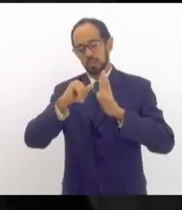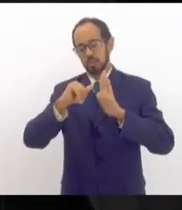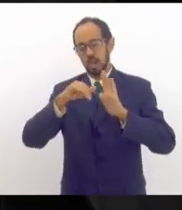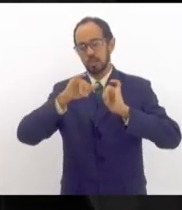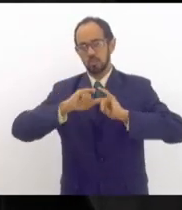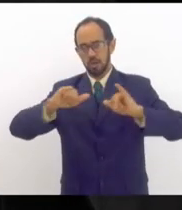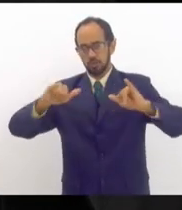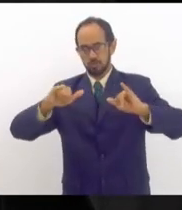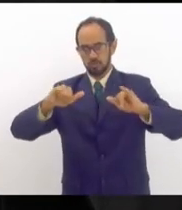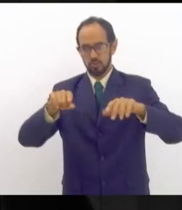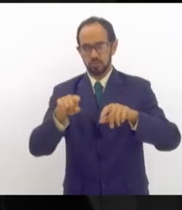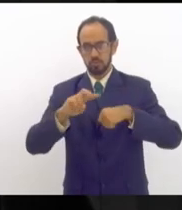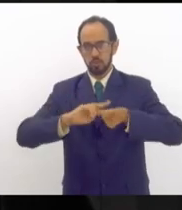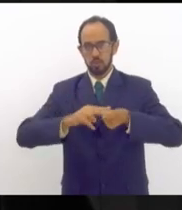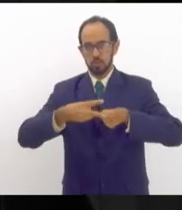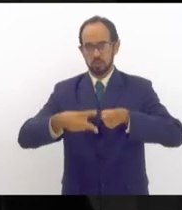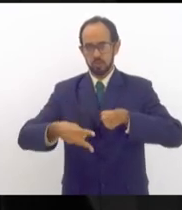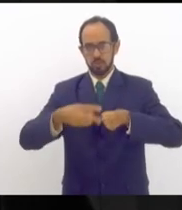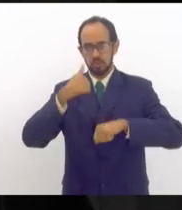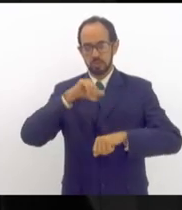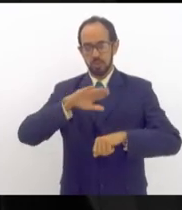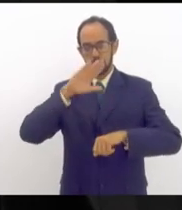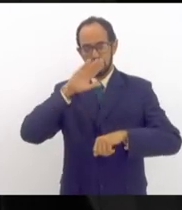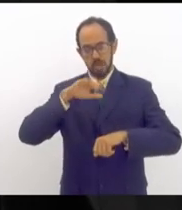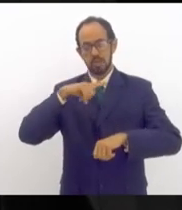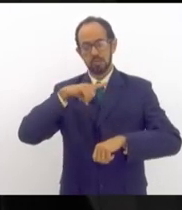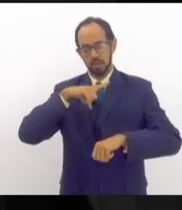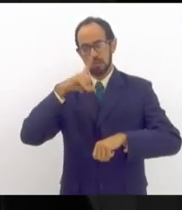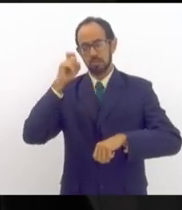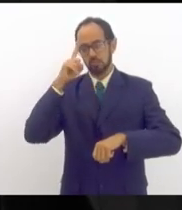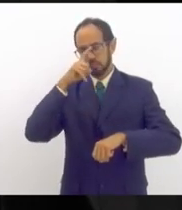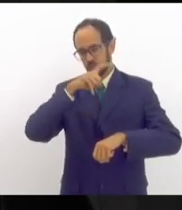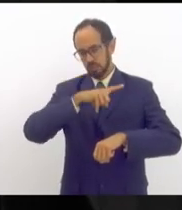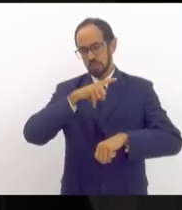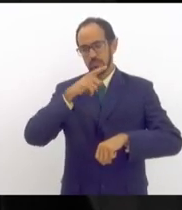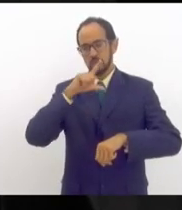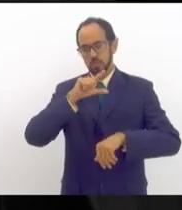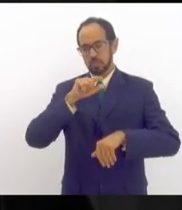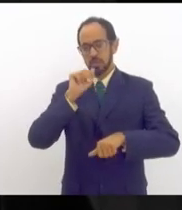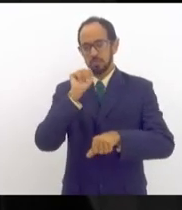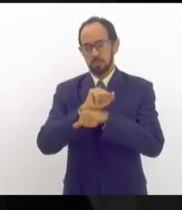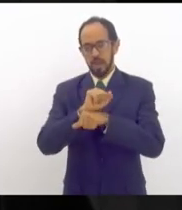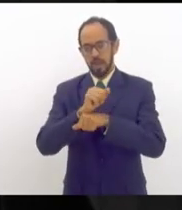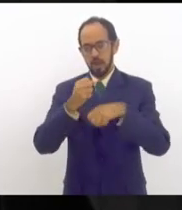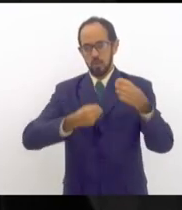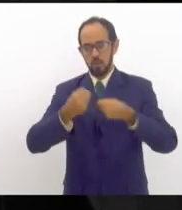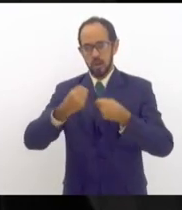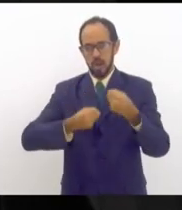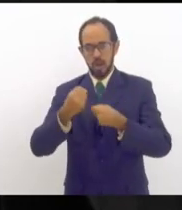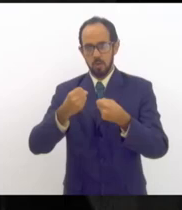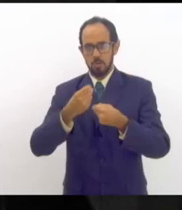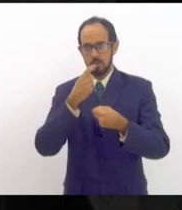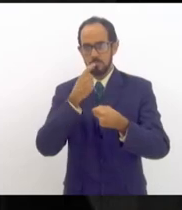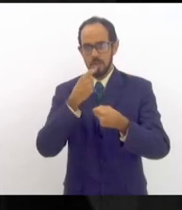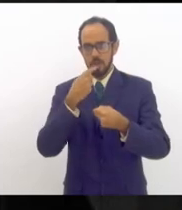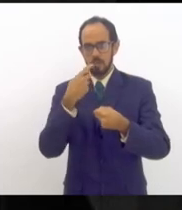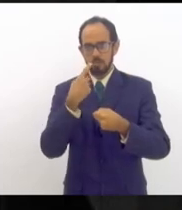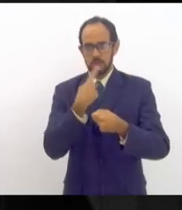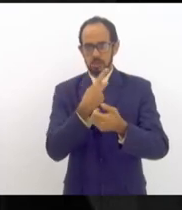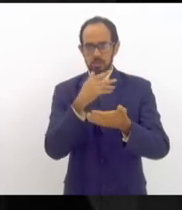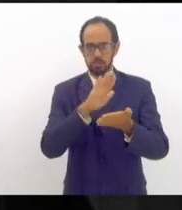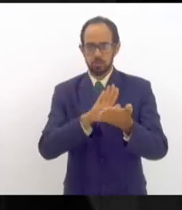consequentemente essa mãe está dentro de dificuldade de estacionar o carro próximo a sua escola